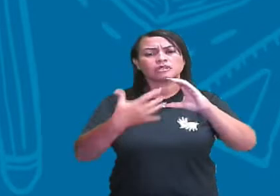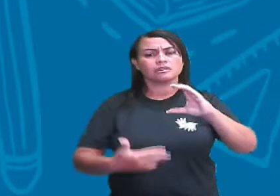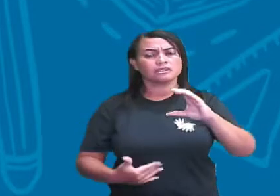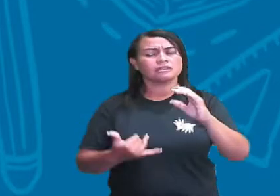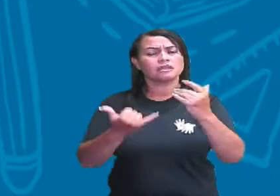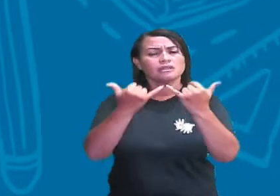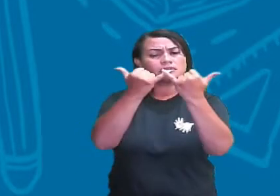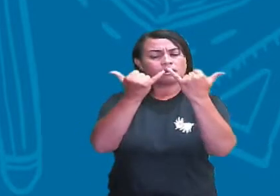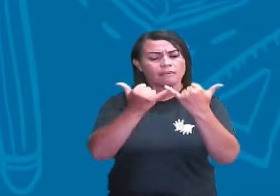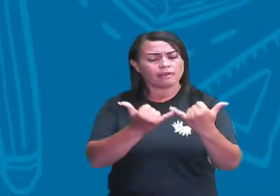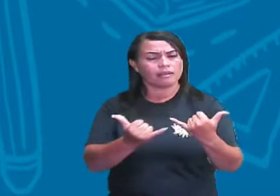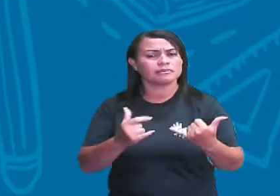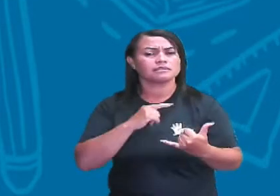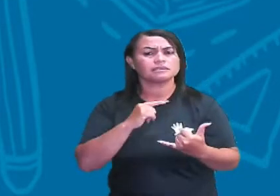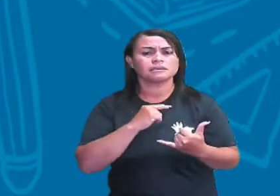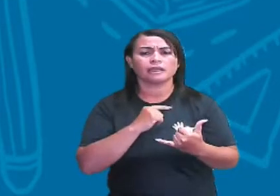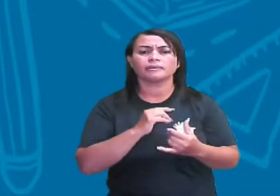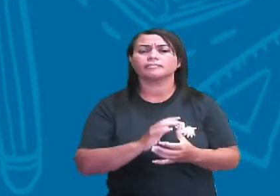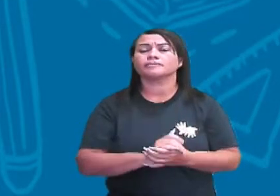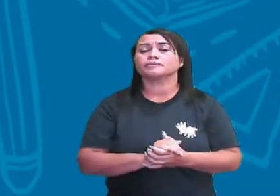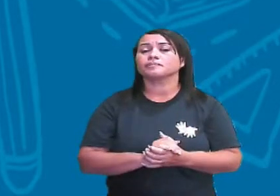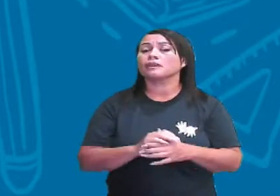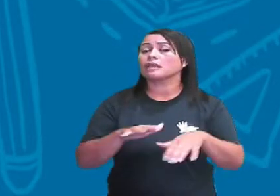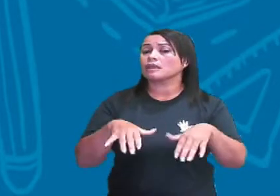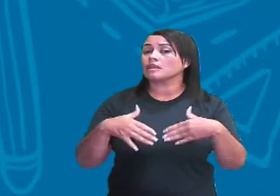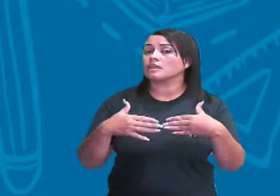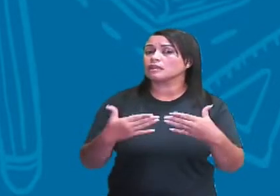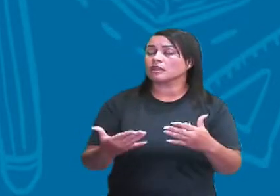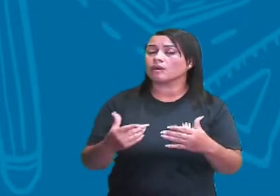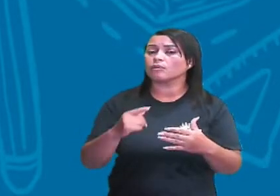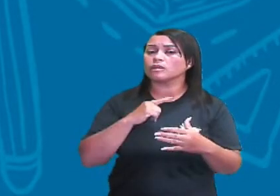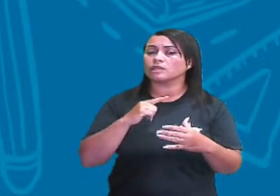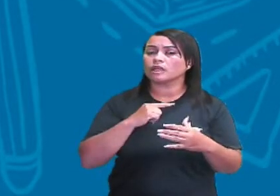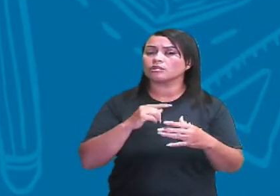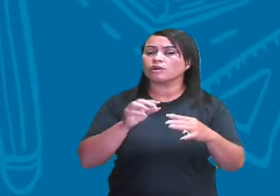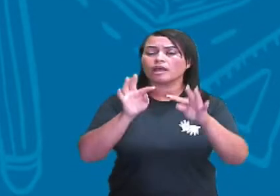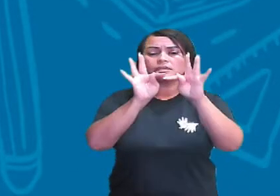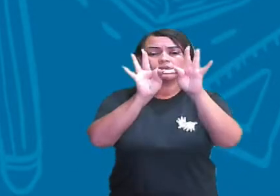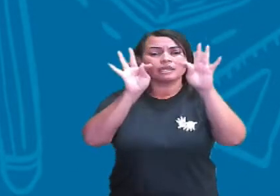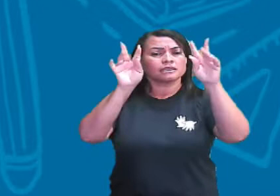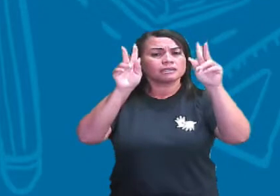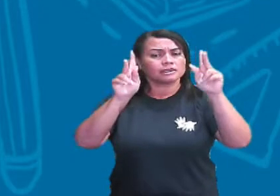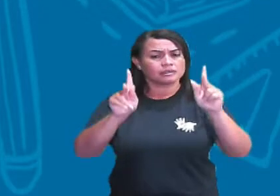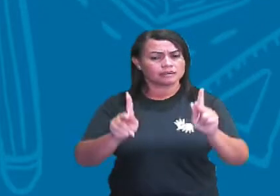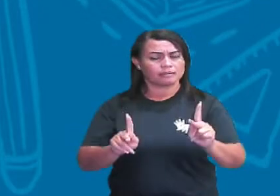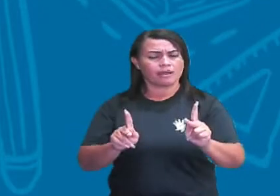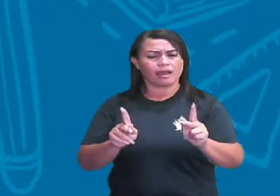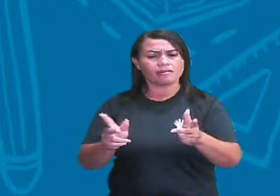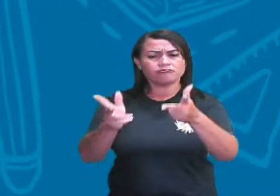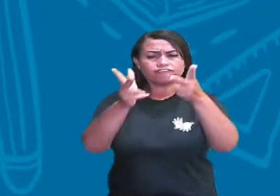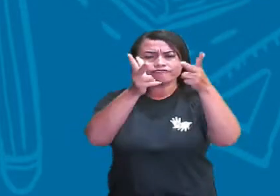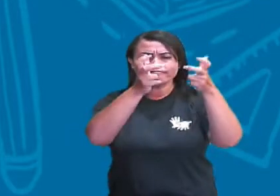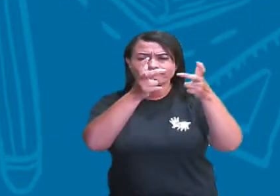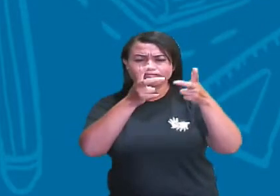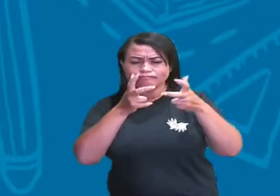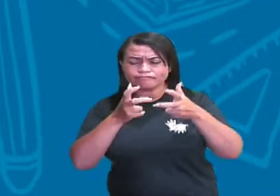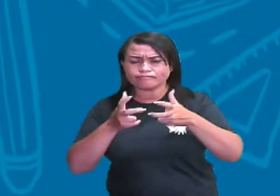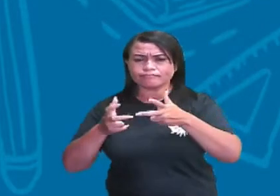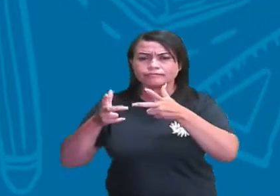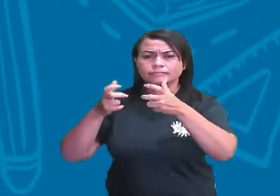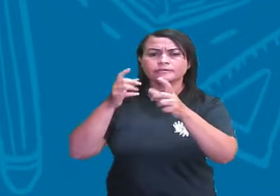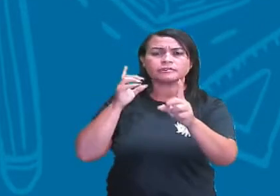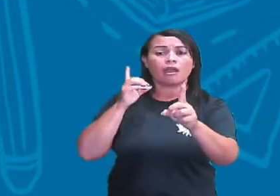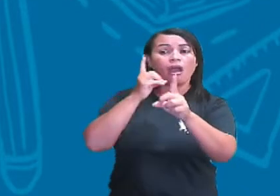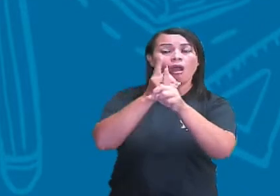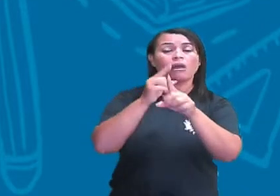que existem entre eles. Então, essa tabela serve para identificar todos os elementos que existem